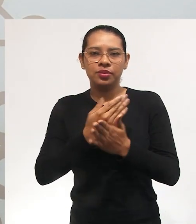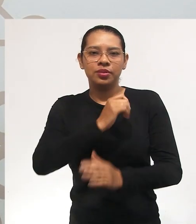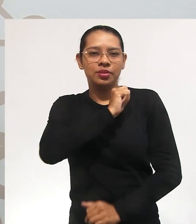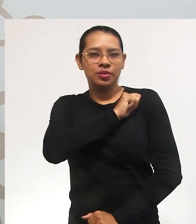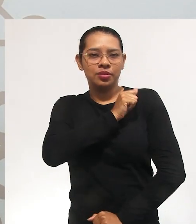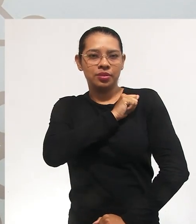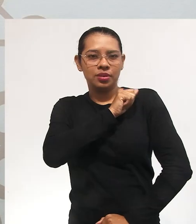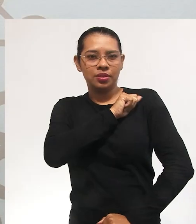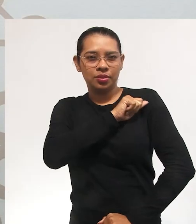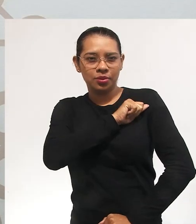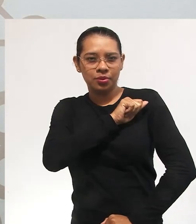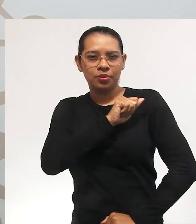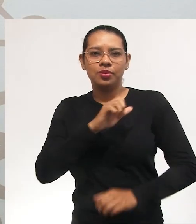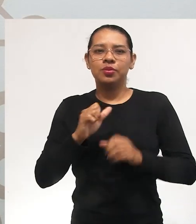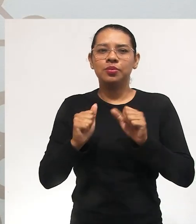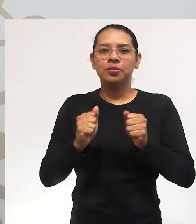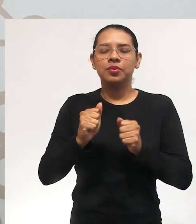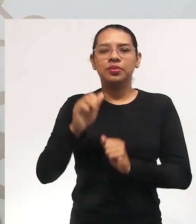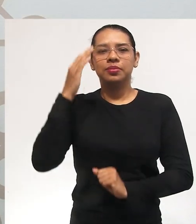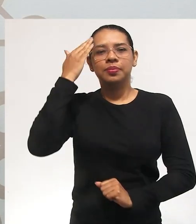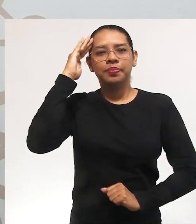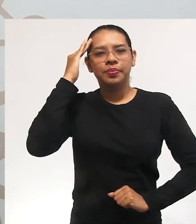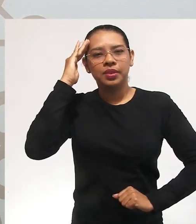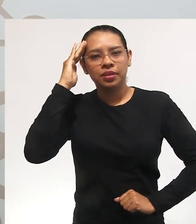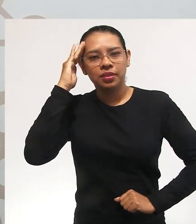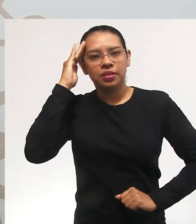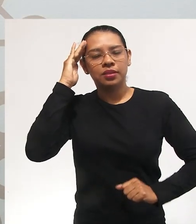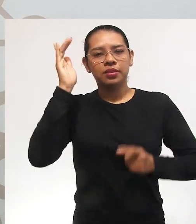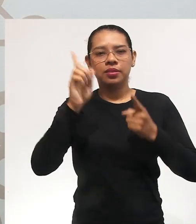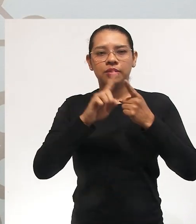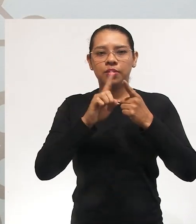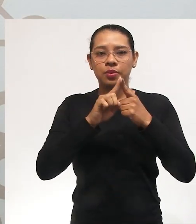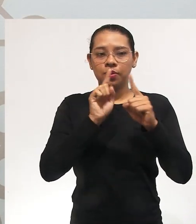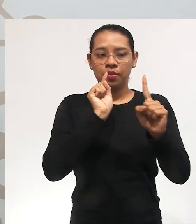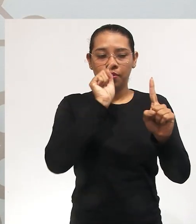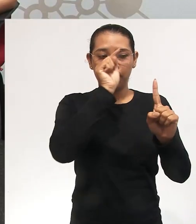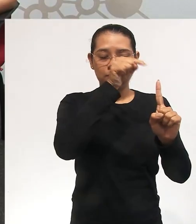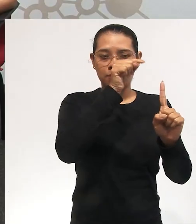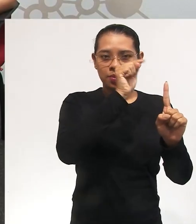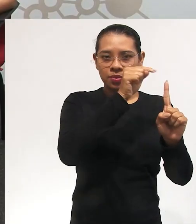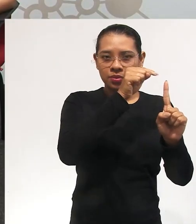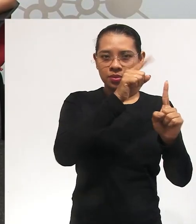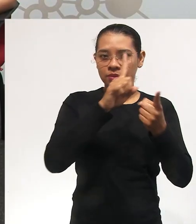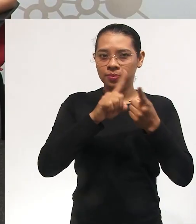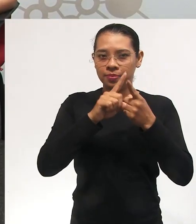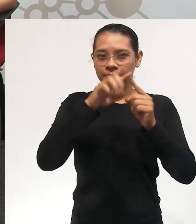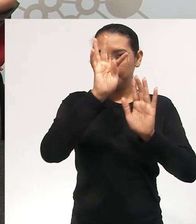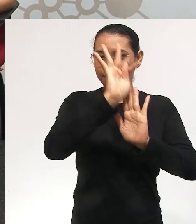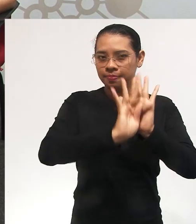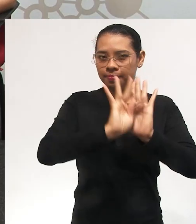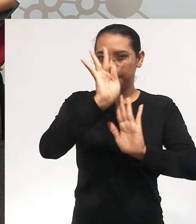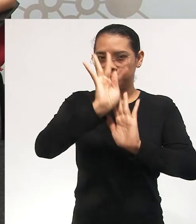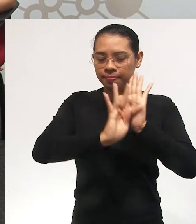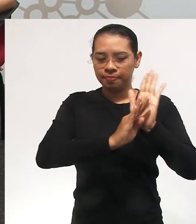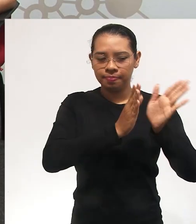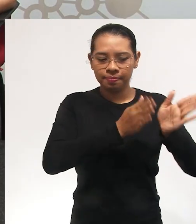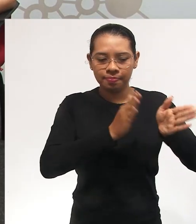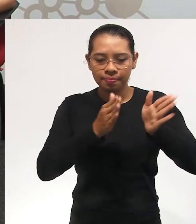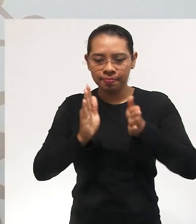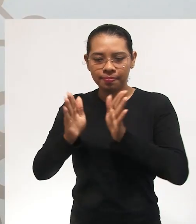assim, não é falar por falar, uma escuta Sim. trabalhada dentro do objetivo, com gêneros específicos,